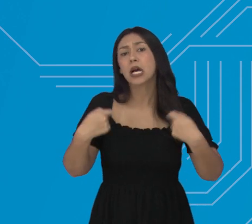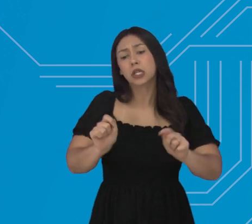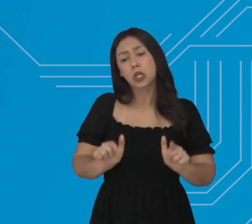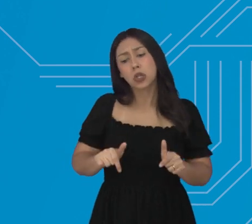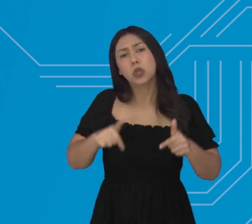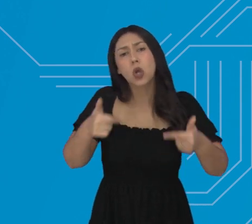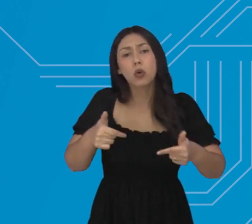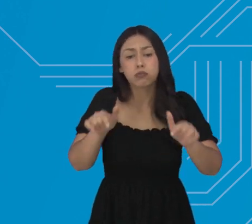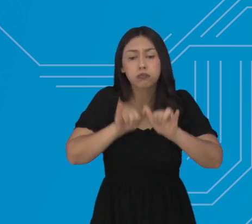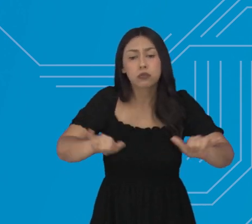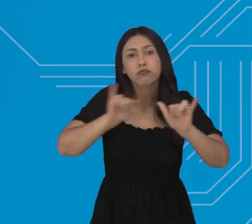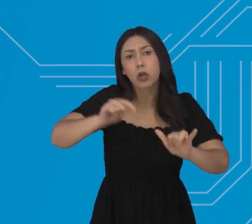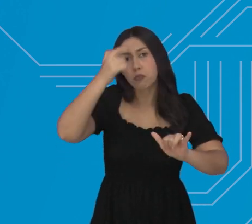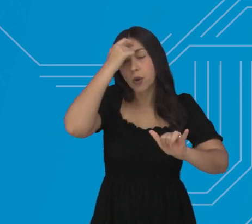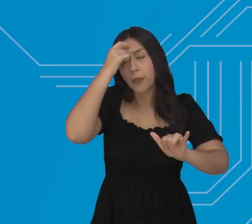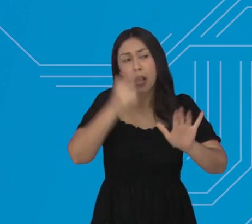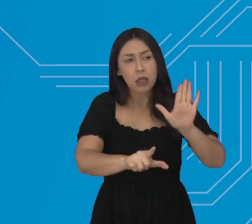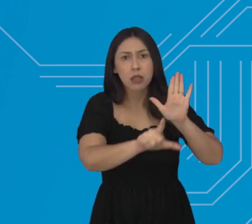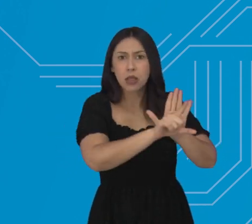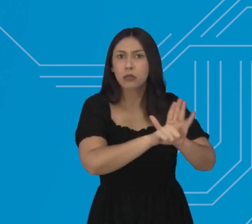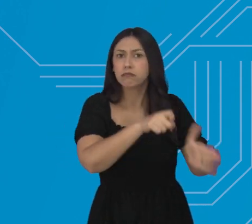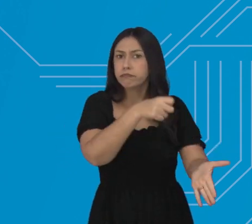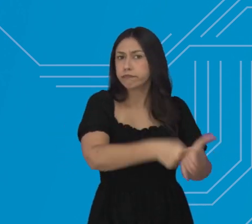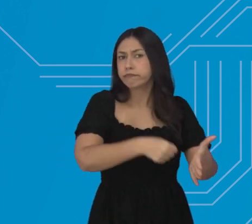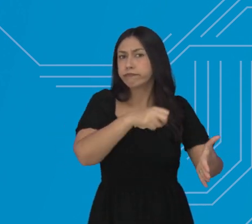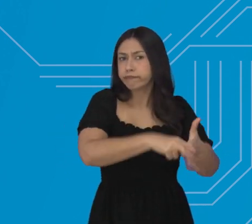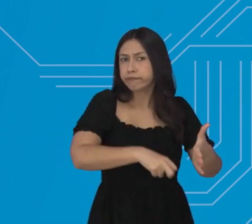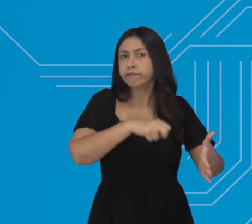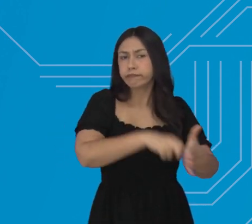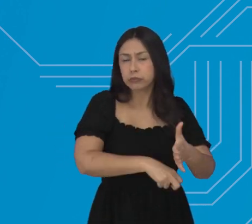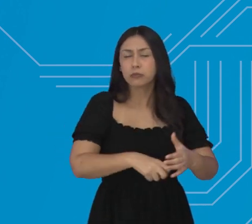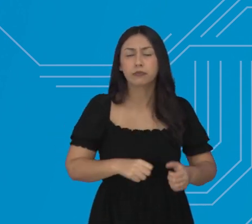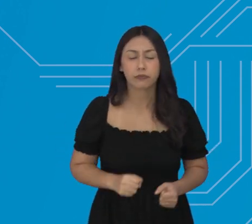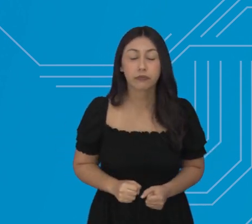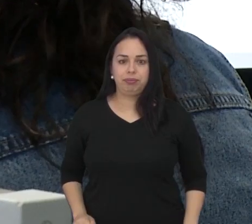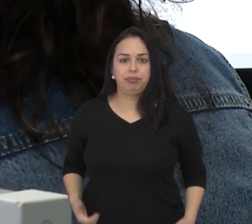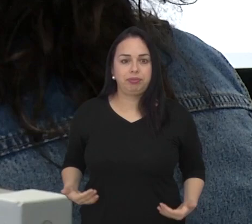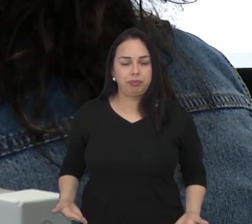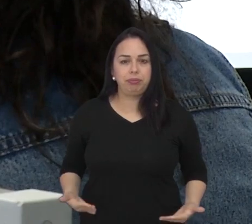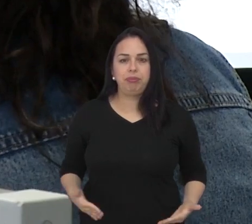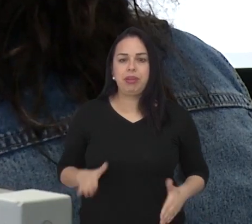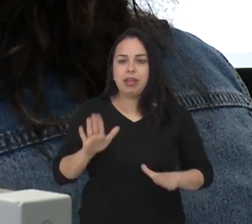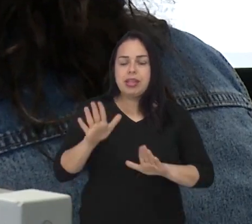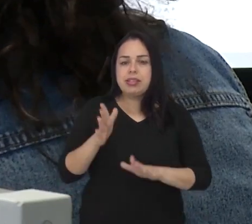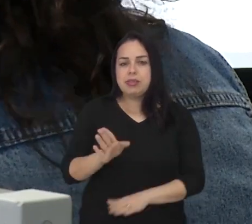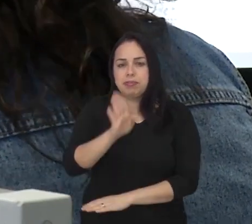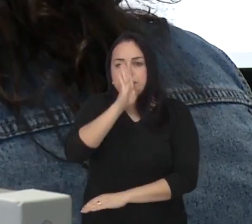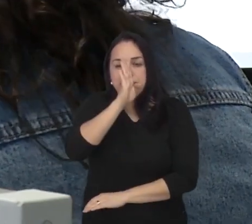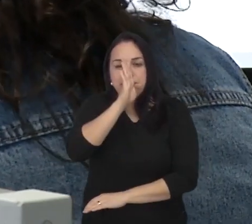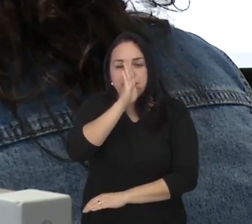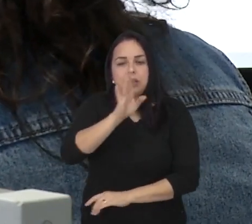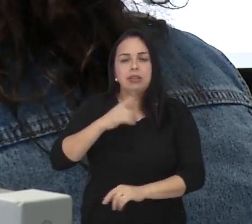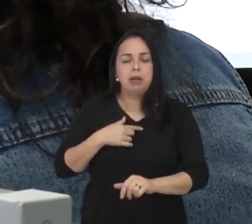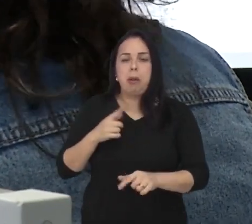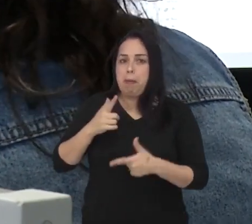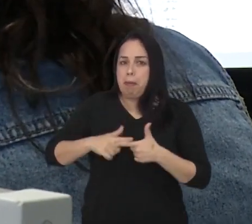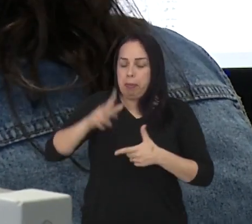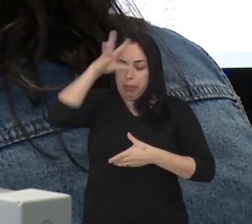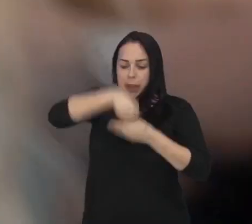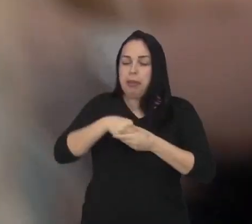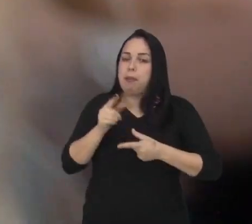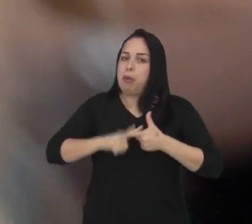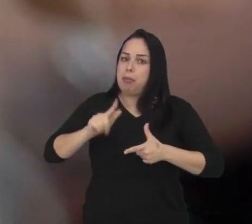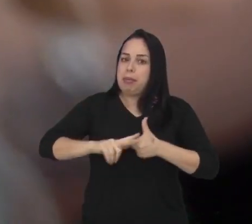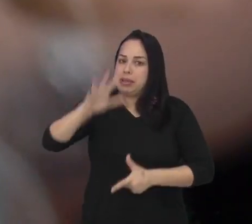públicas de conscientização e leis mais rigorosas poderiam alterar essa realidade. O silêncio muitas vezes esconde um problema